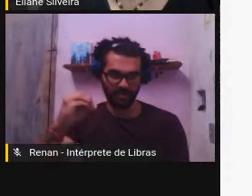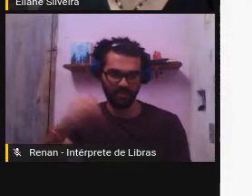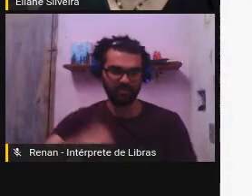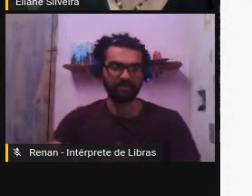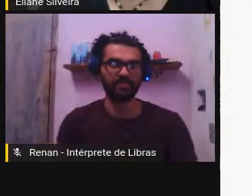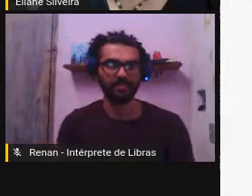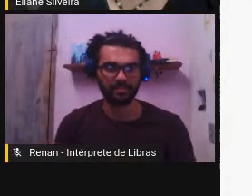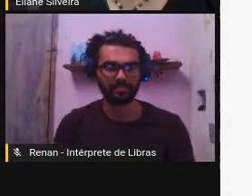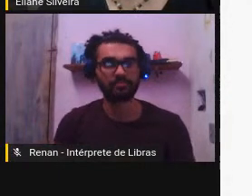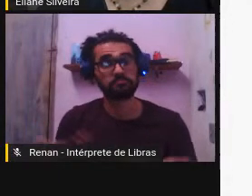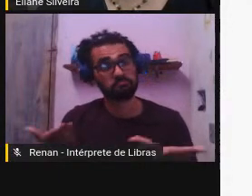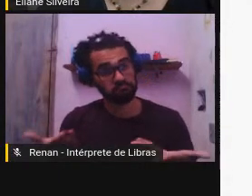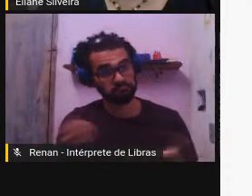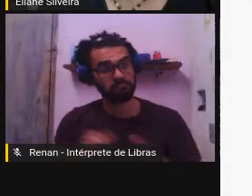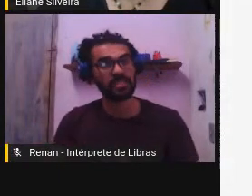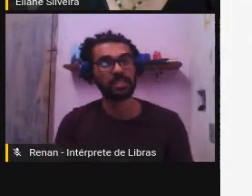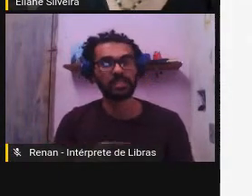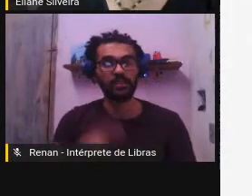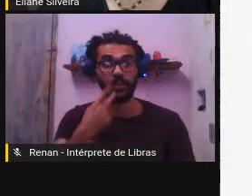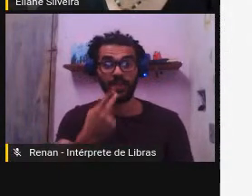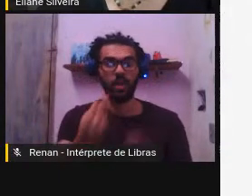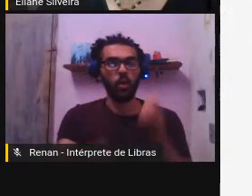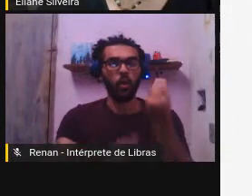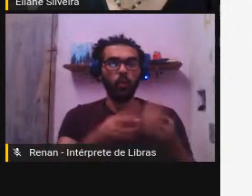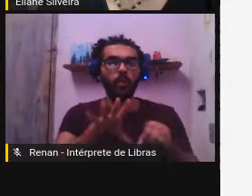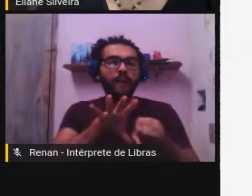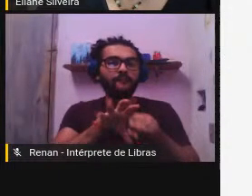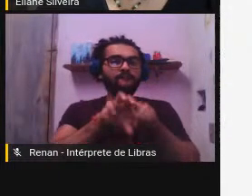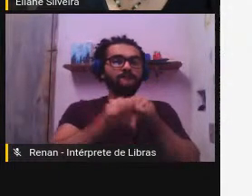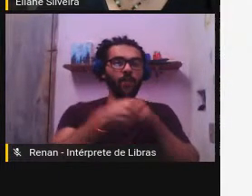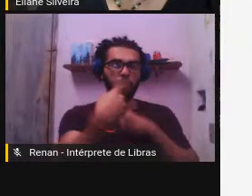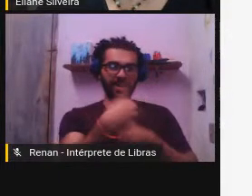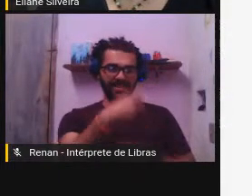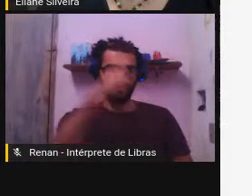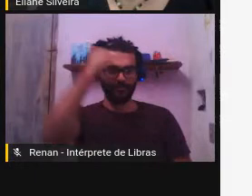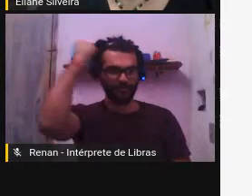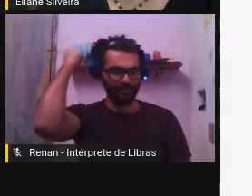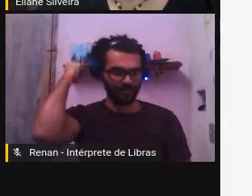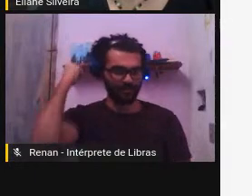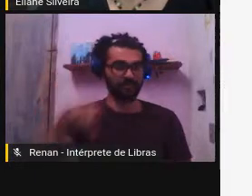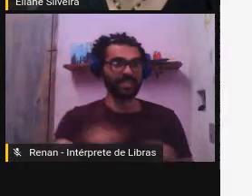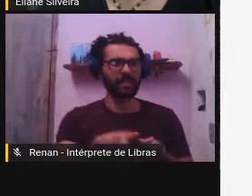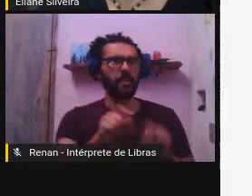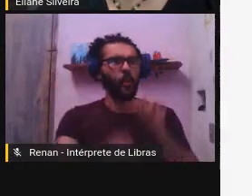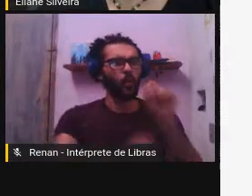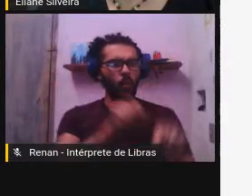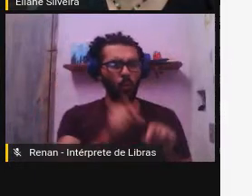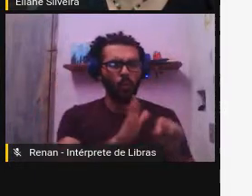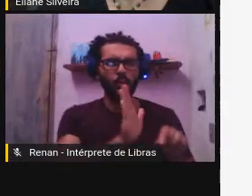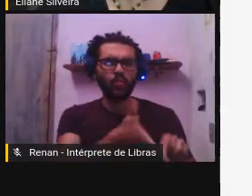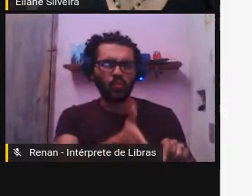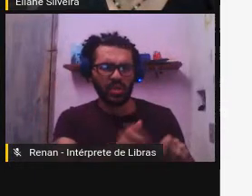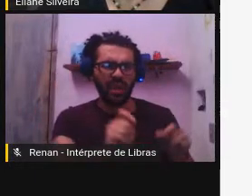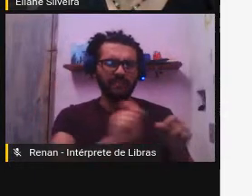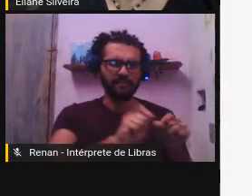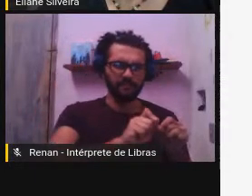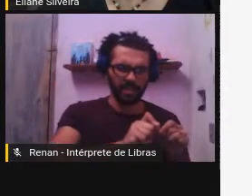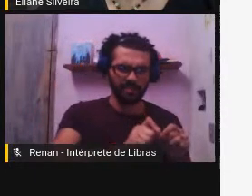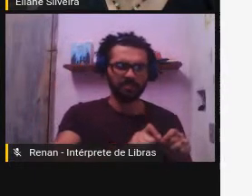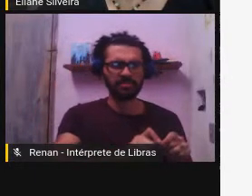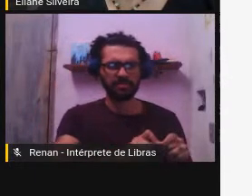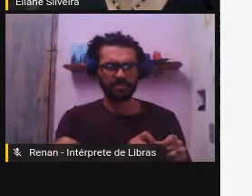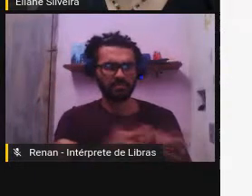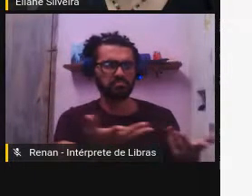alguma coisa sobre a sua formação, sobre o que ele já realizou nessa mesma área, enfim,